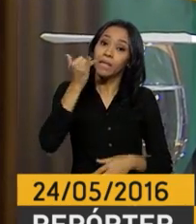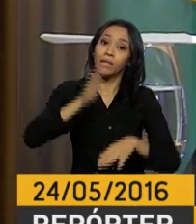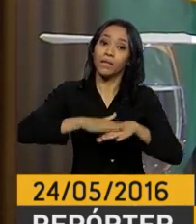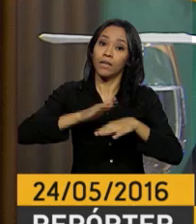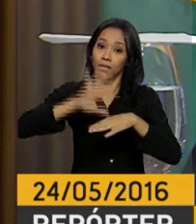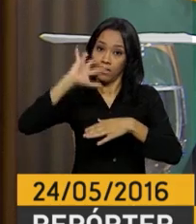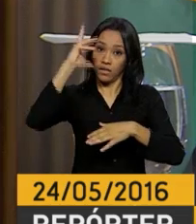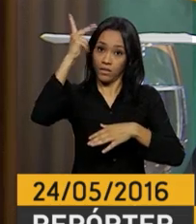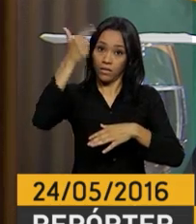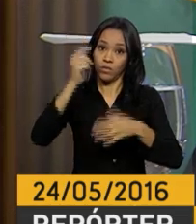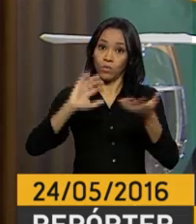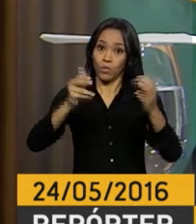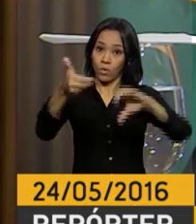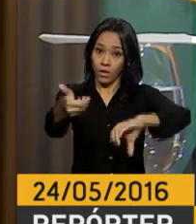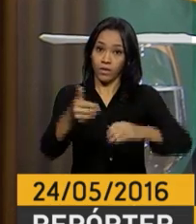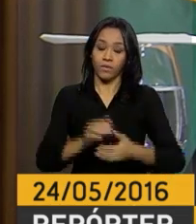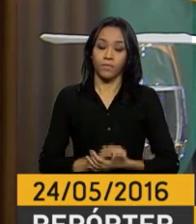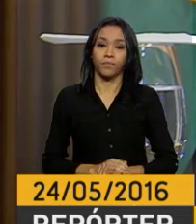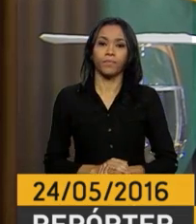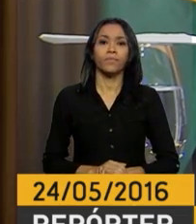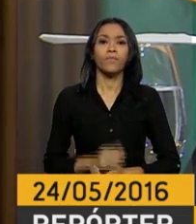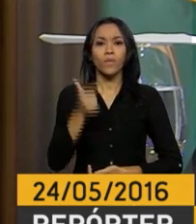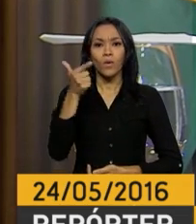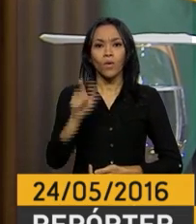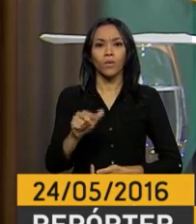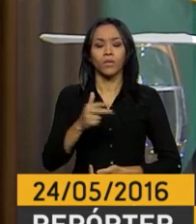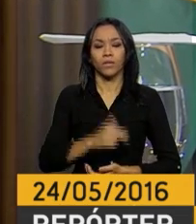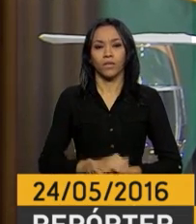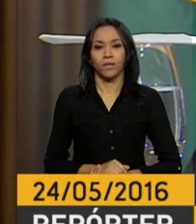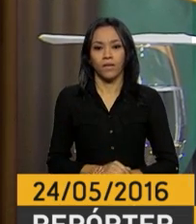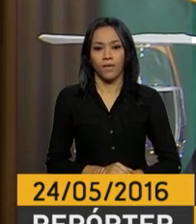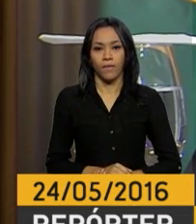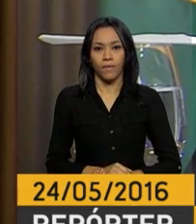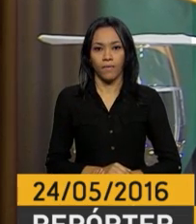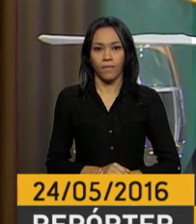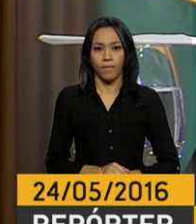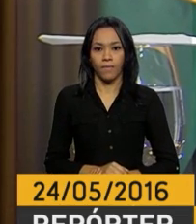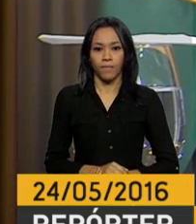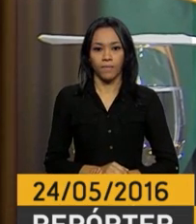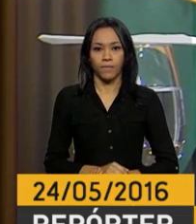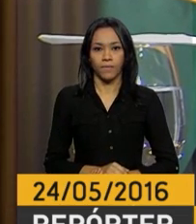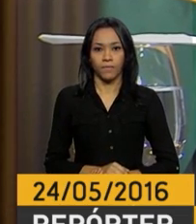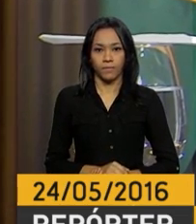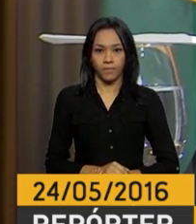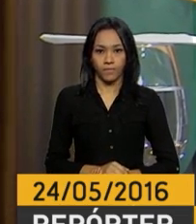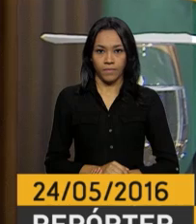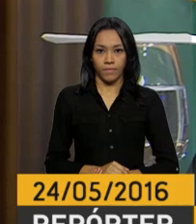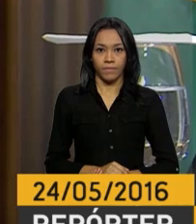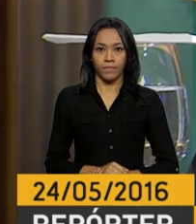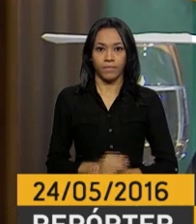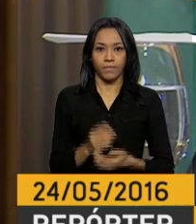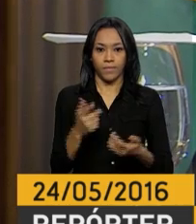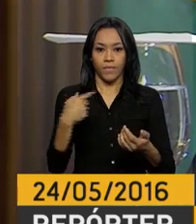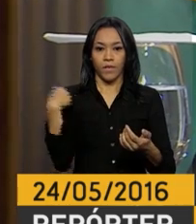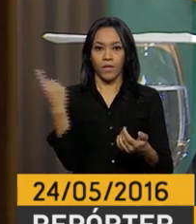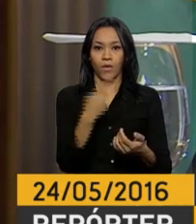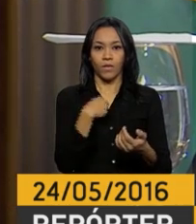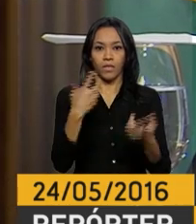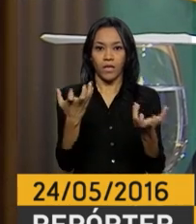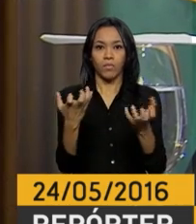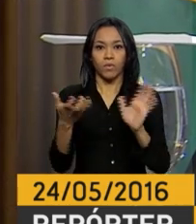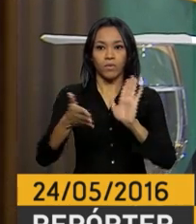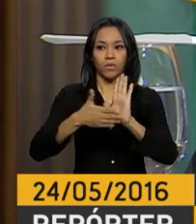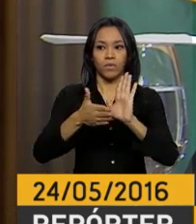Nacional. E há mais uma coisa, nós queríamos também, já nesta reunião, priorizar